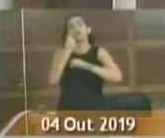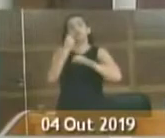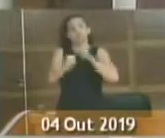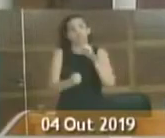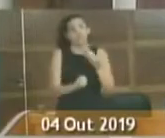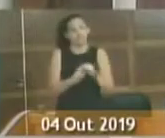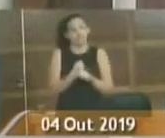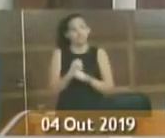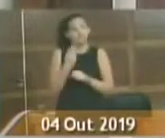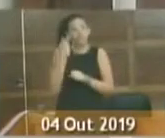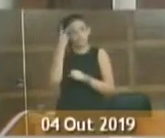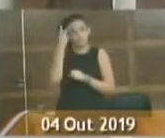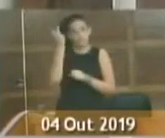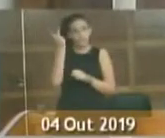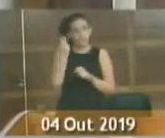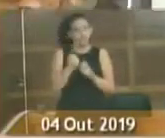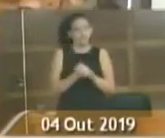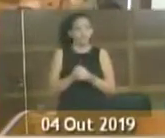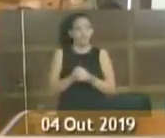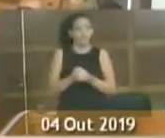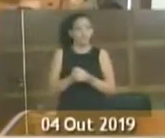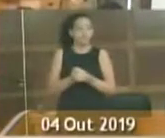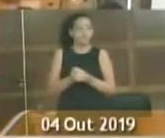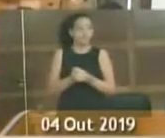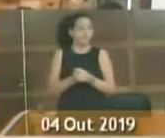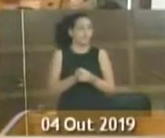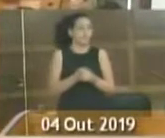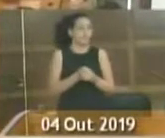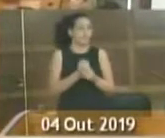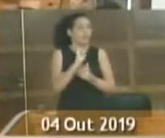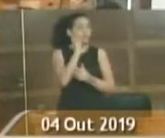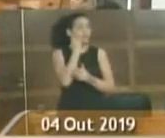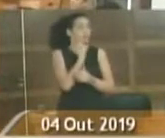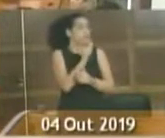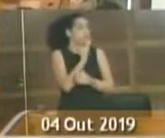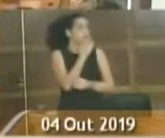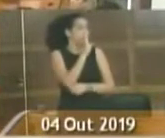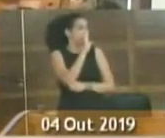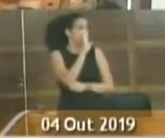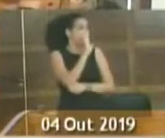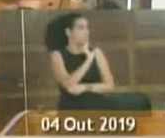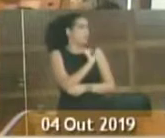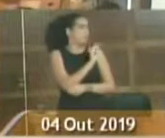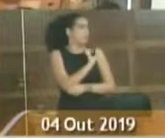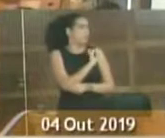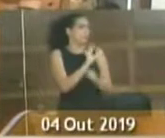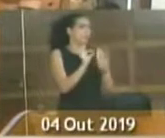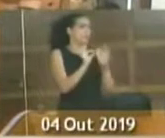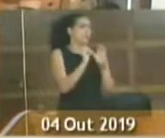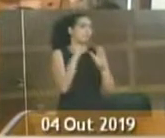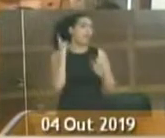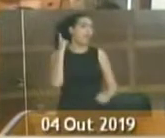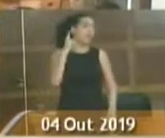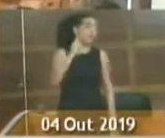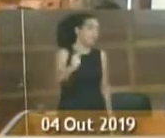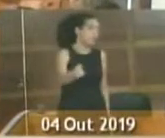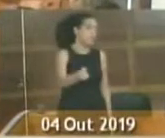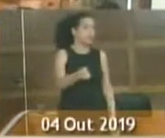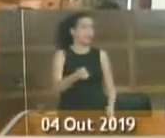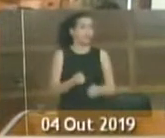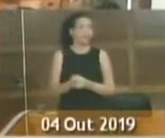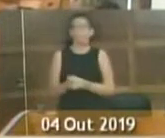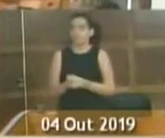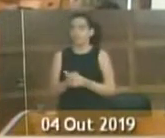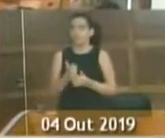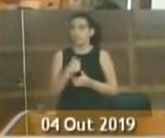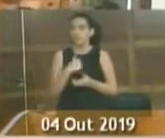Paulo. Fala. Luana, é assim, até para a gente não estender muito conta da feira,